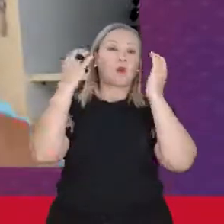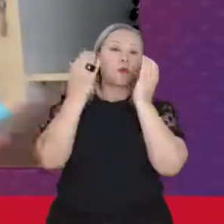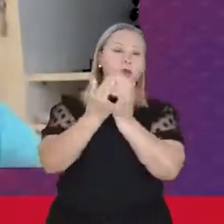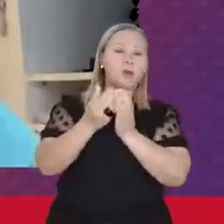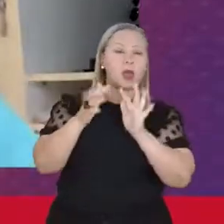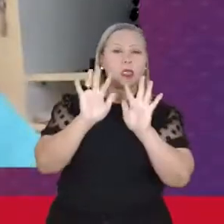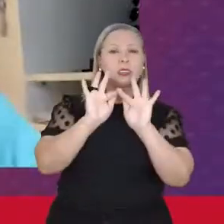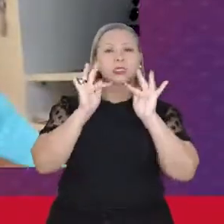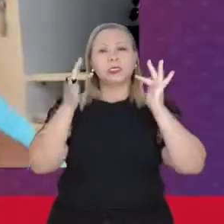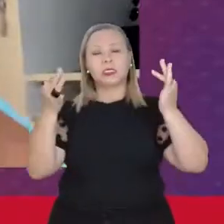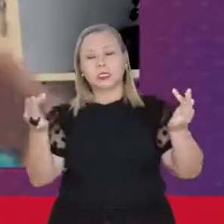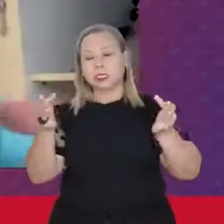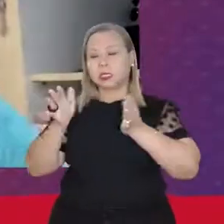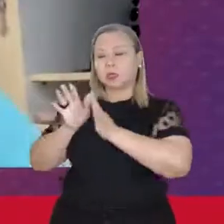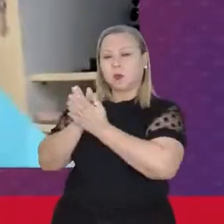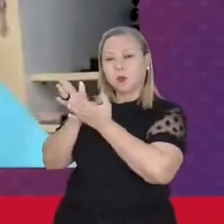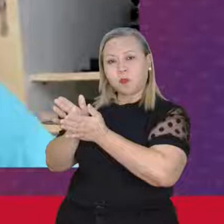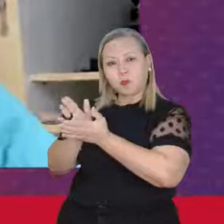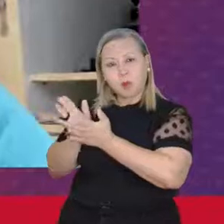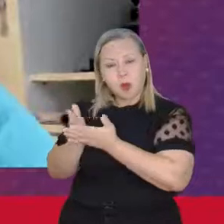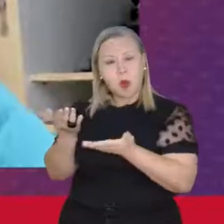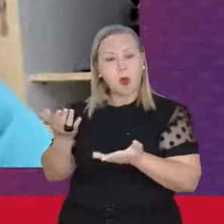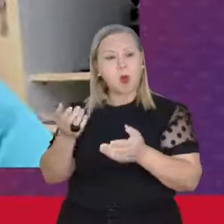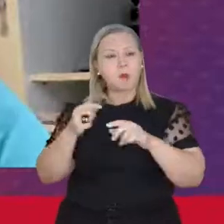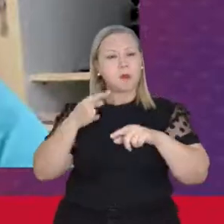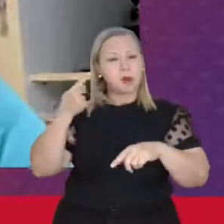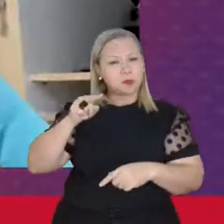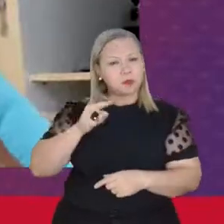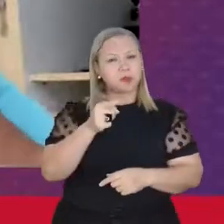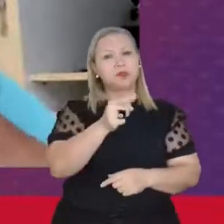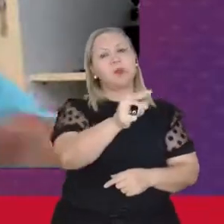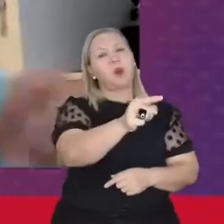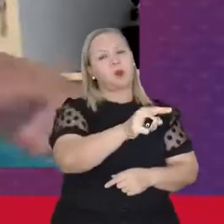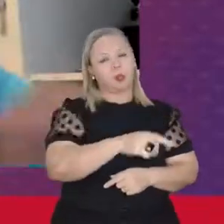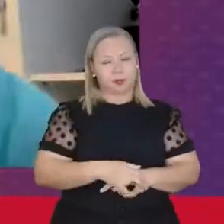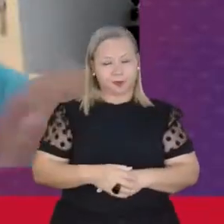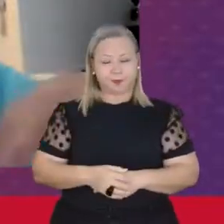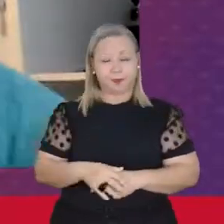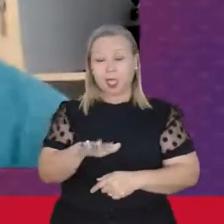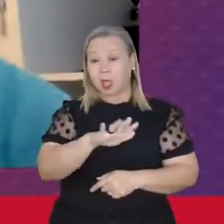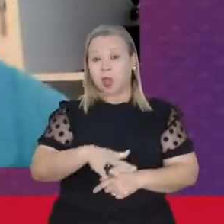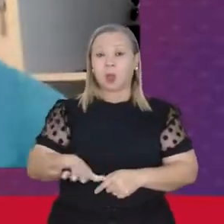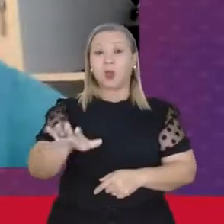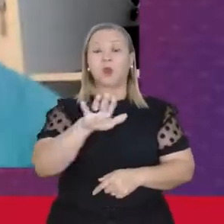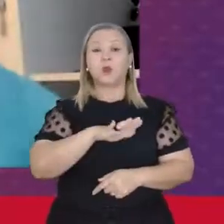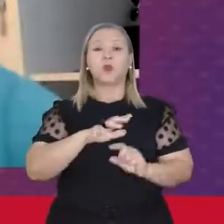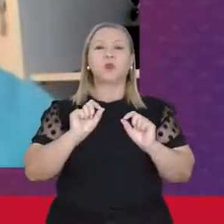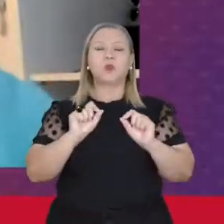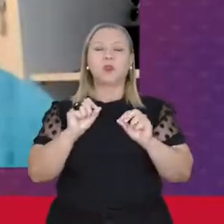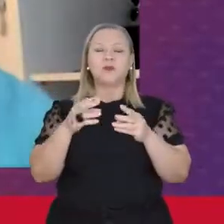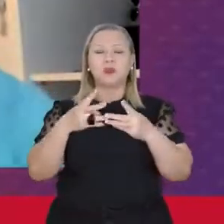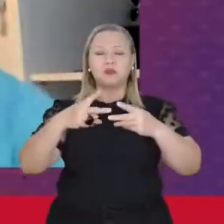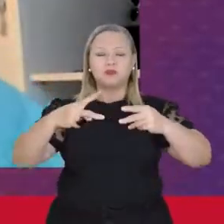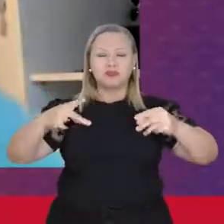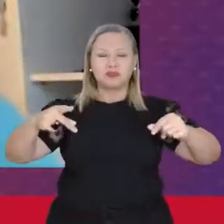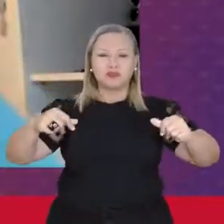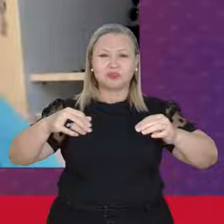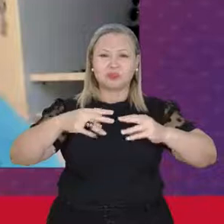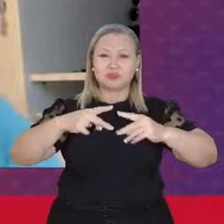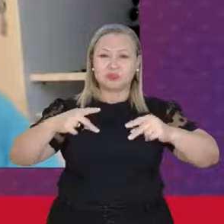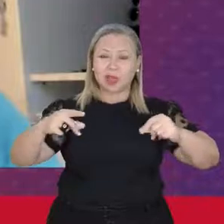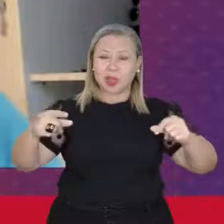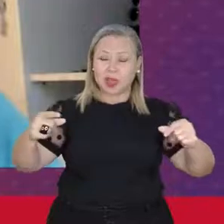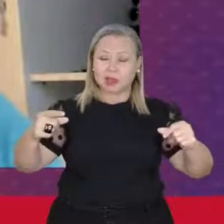menores, comunidades mais pobres, comunidades mais afastadas. Ou seja, tudo isso vai esgarçando, né, e